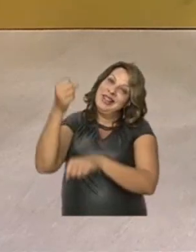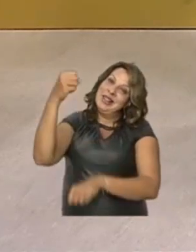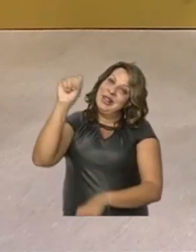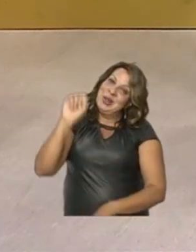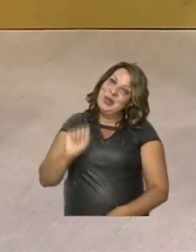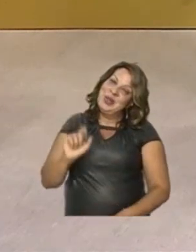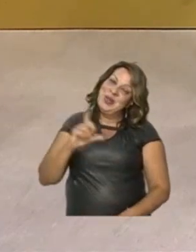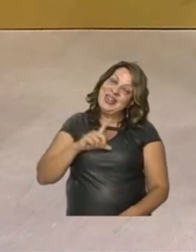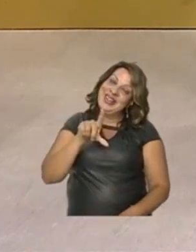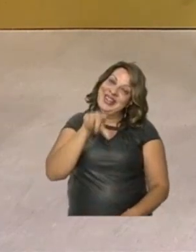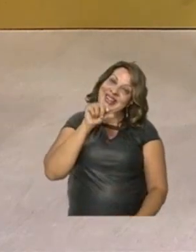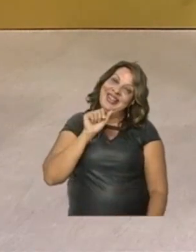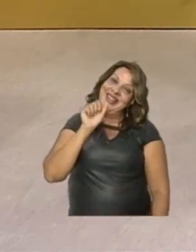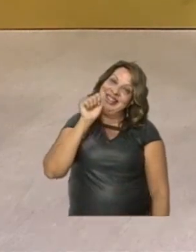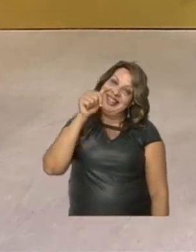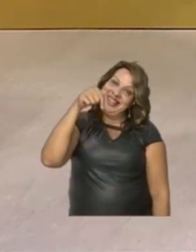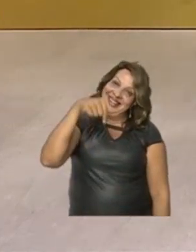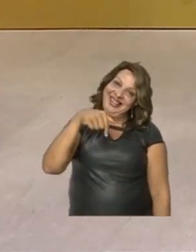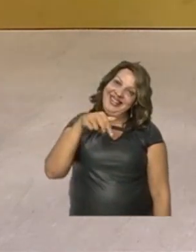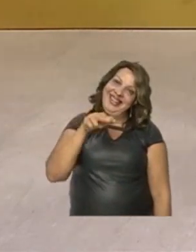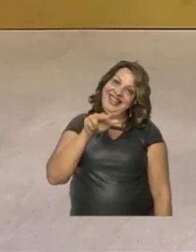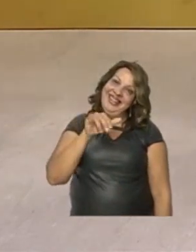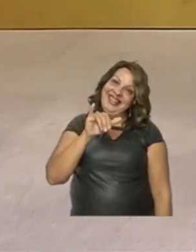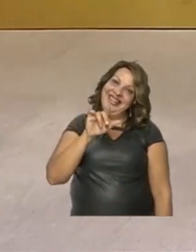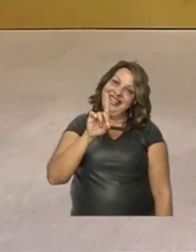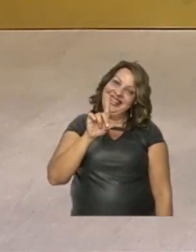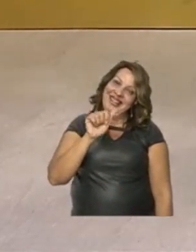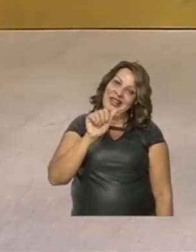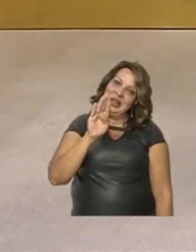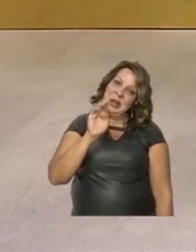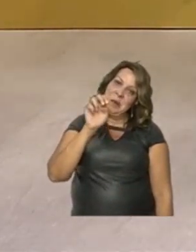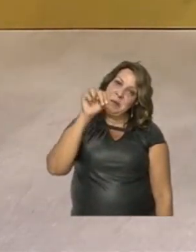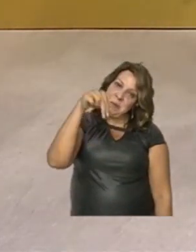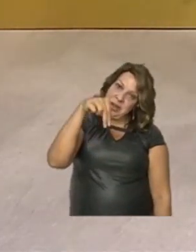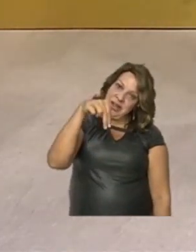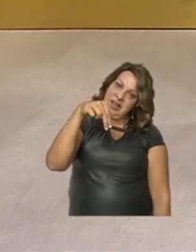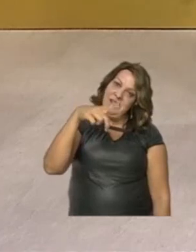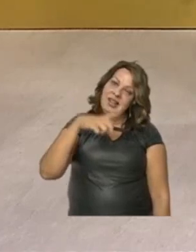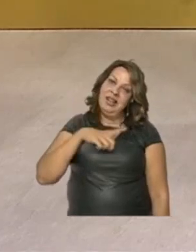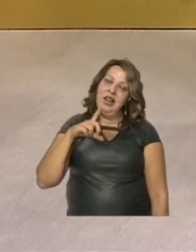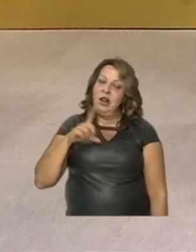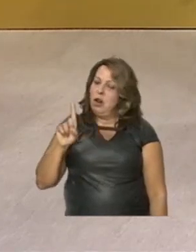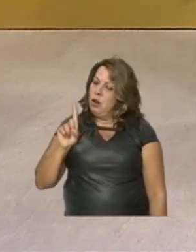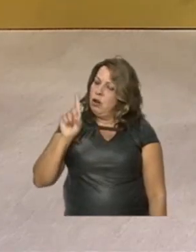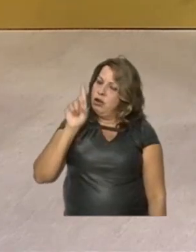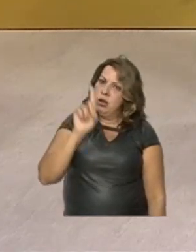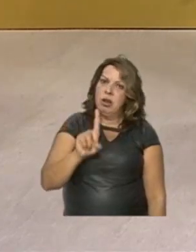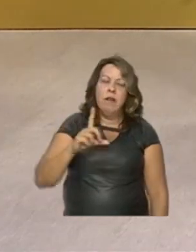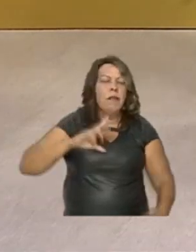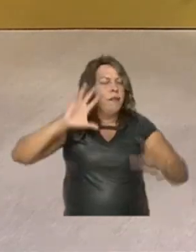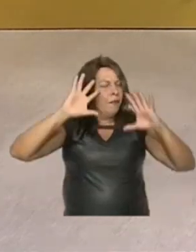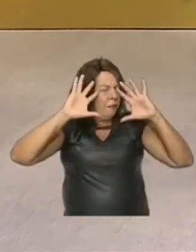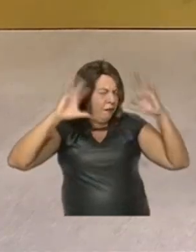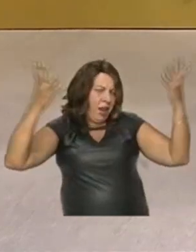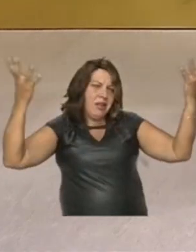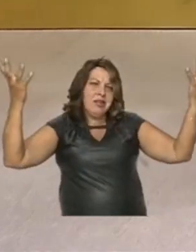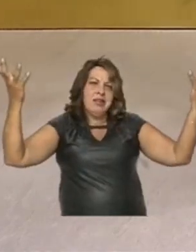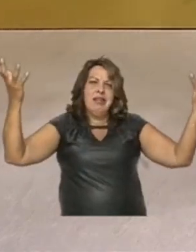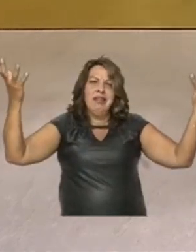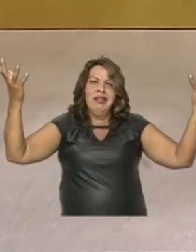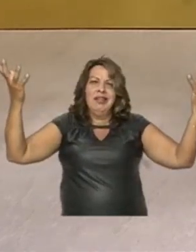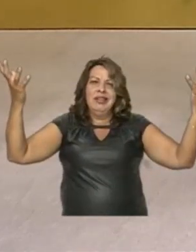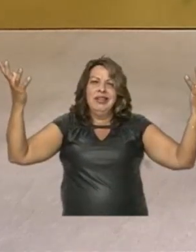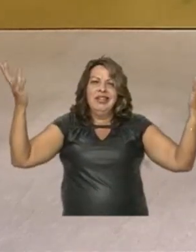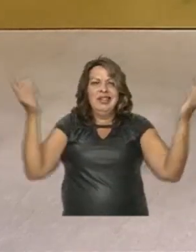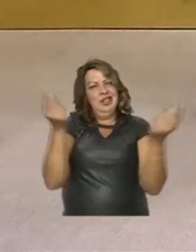Ban foi a cidade escolhida. Vou adiantar uma coisa, viu, Jaque? Fala. O Rogério foi recebido lá com muita festa, com sério? Muita alegria. Claro,